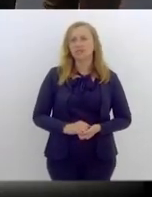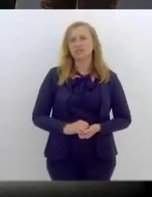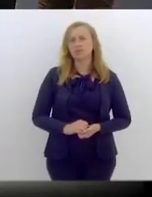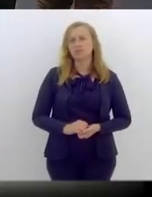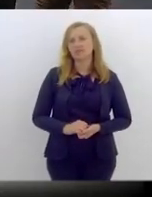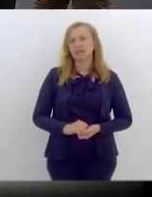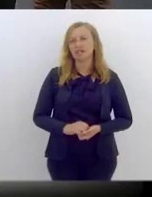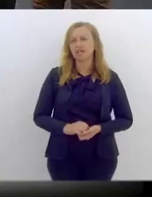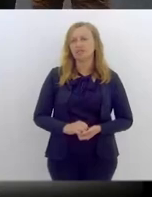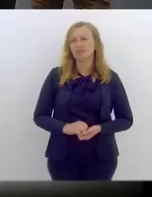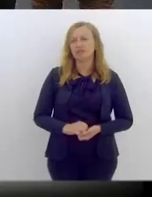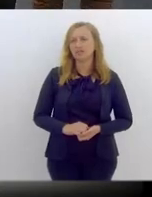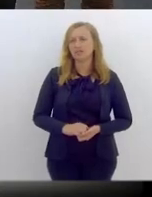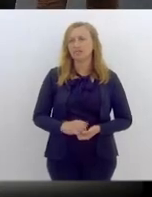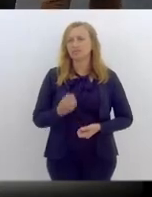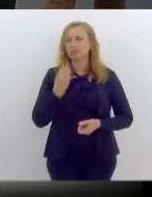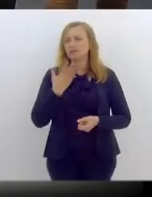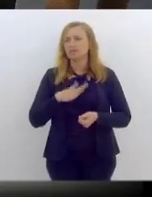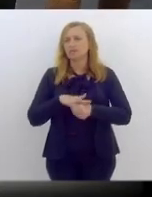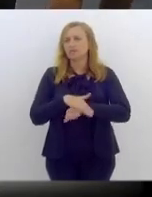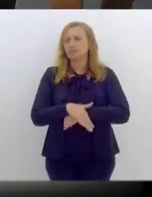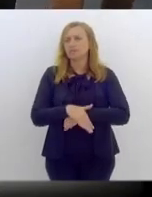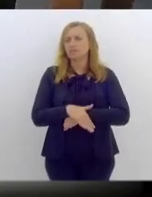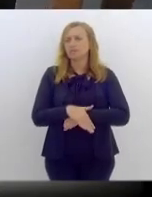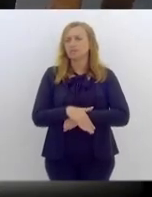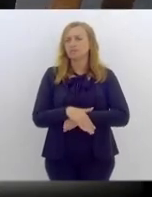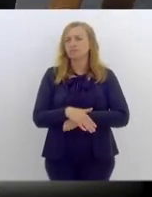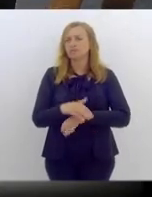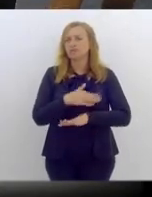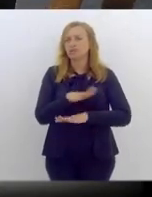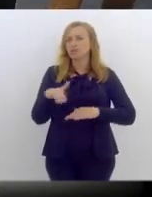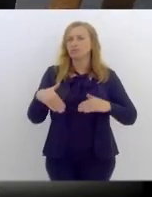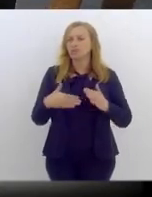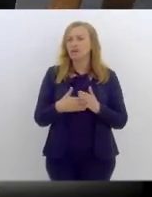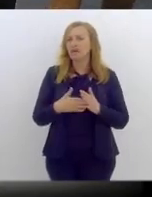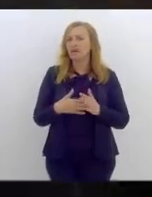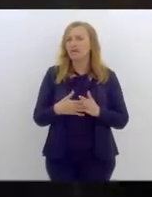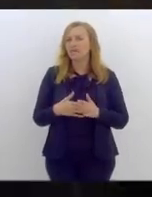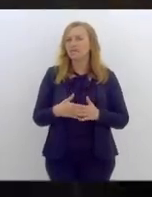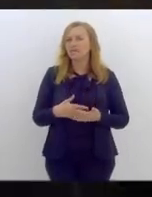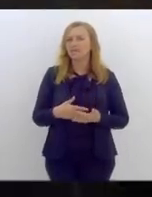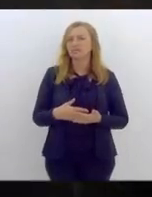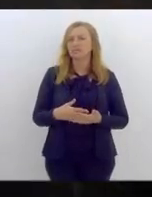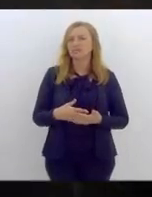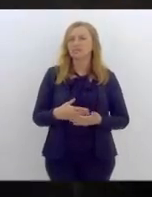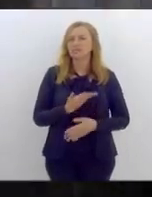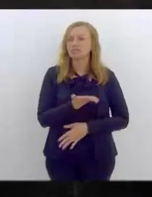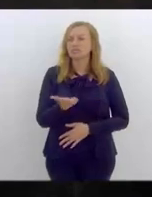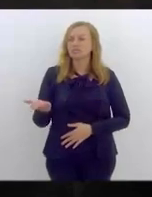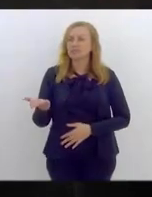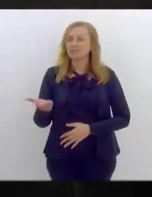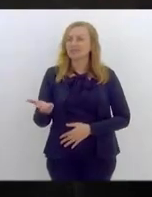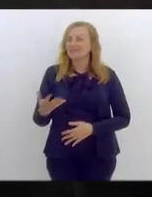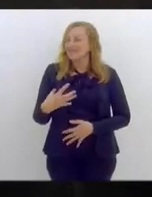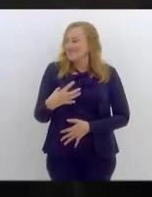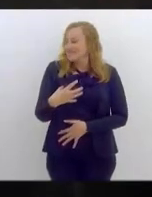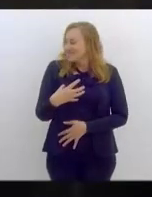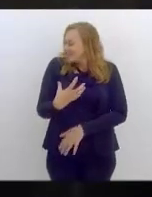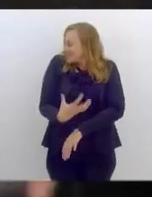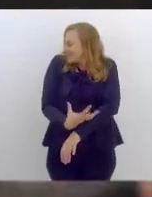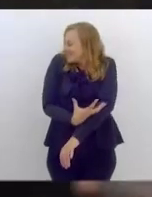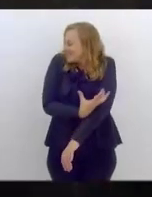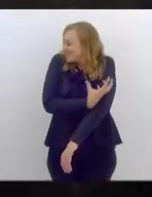Boa noite a todas, todos e todes. muito emocionada de estar